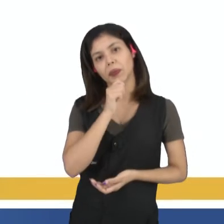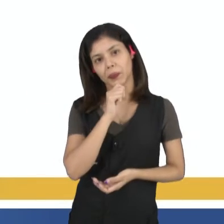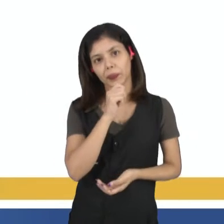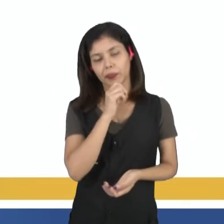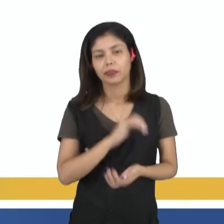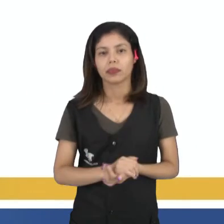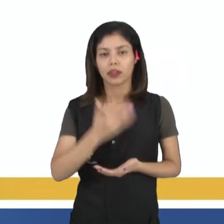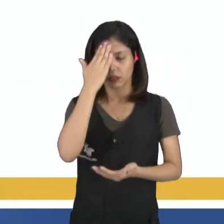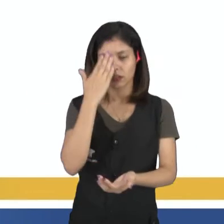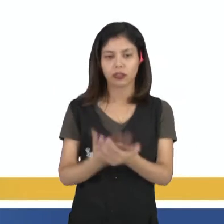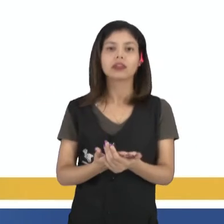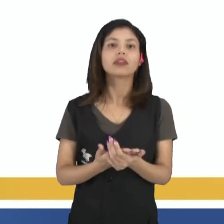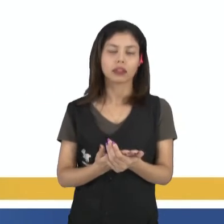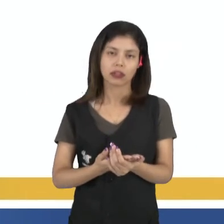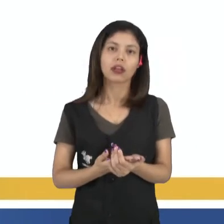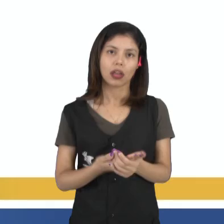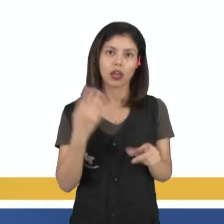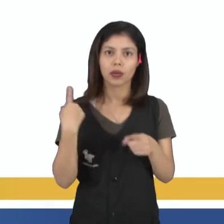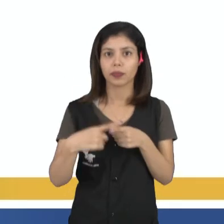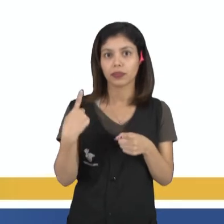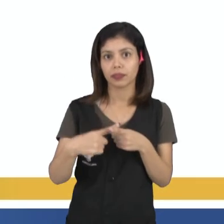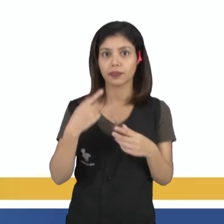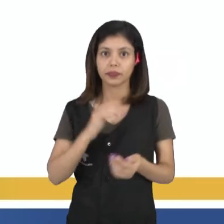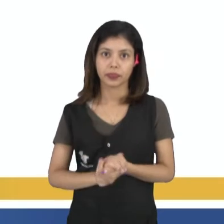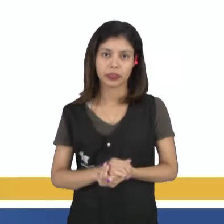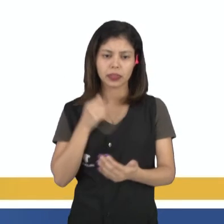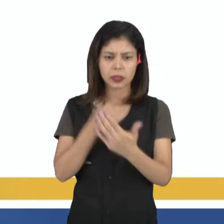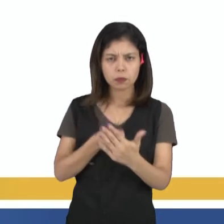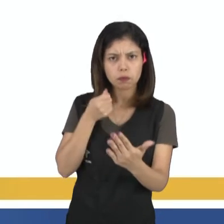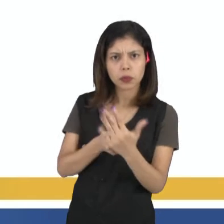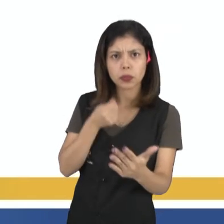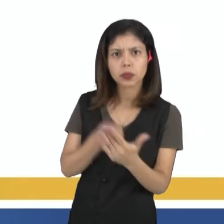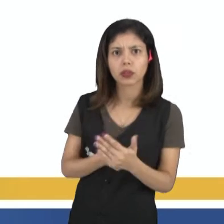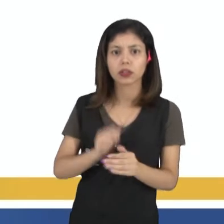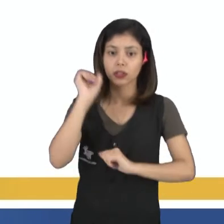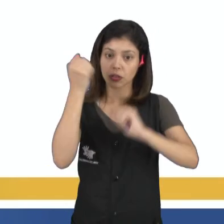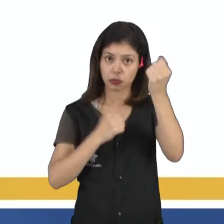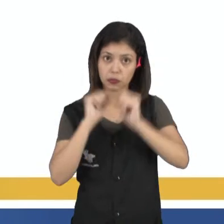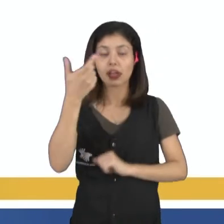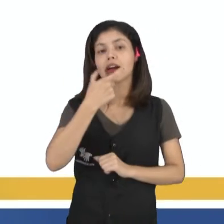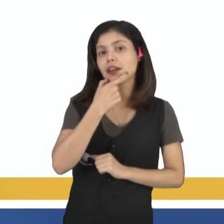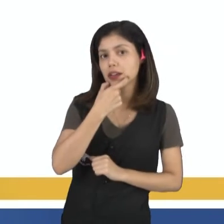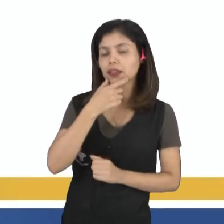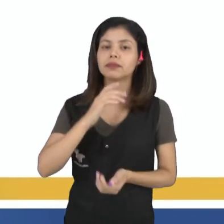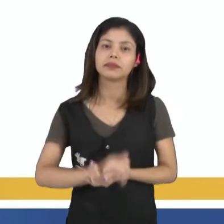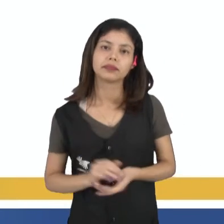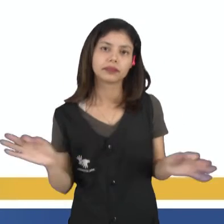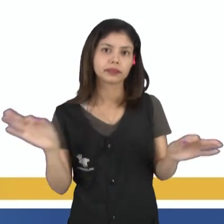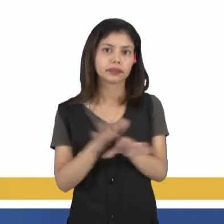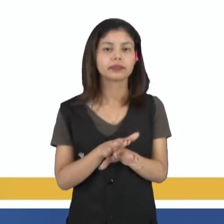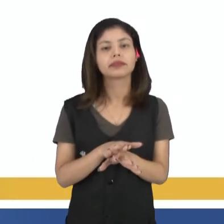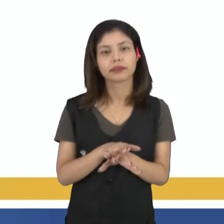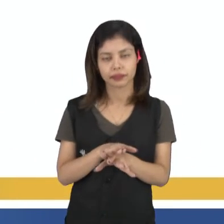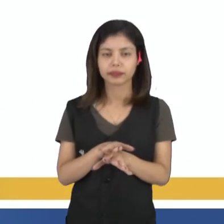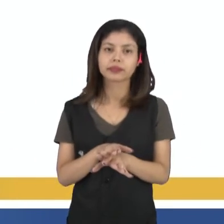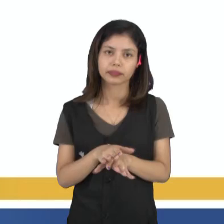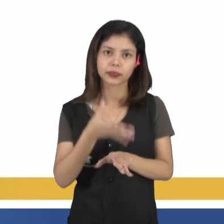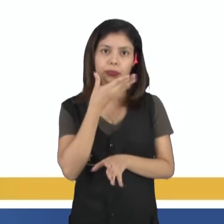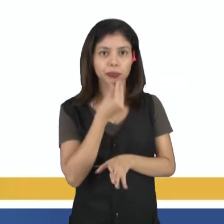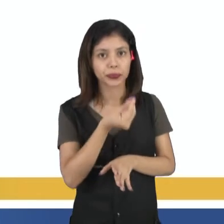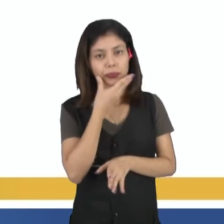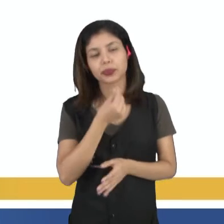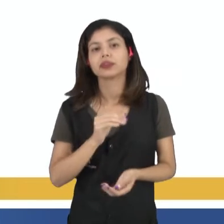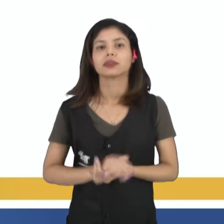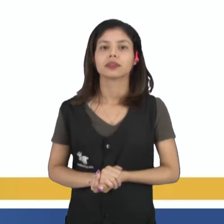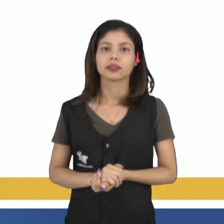historiadores eles acreditam que a sua falência se deu por conta então da pressão da indústria inglesa né que acabou fazendo com que aí esse